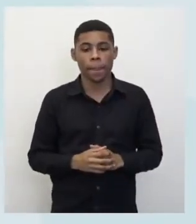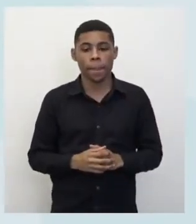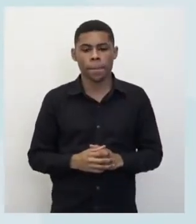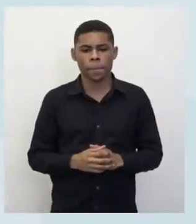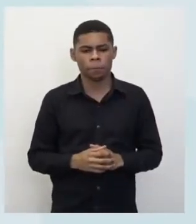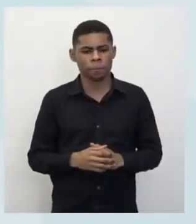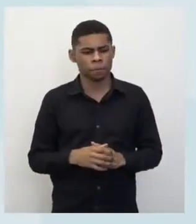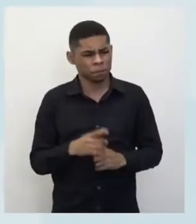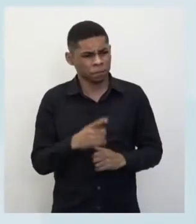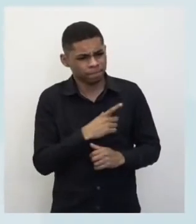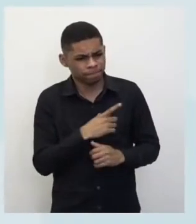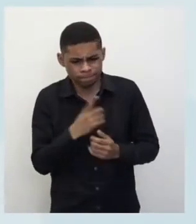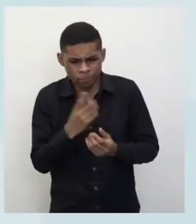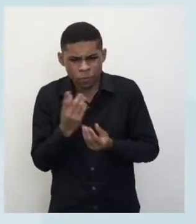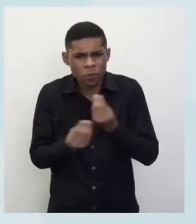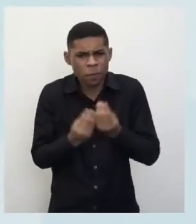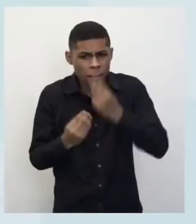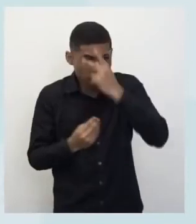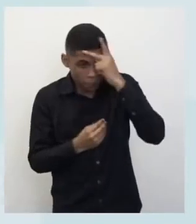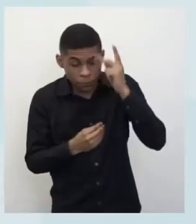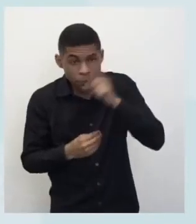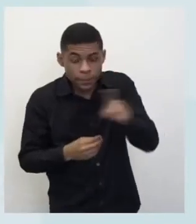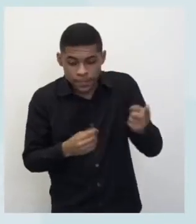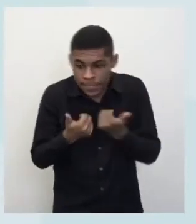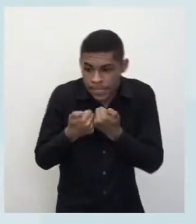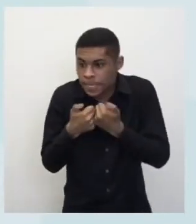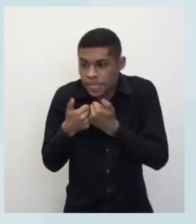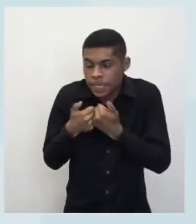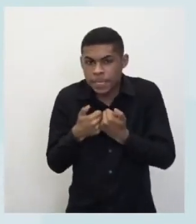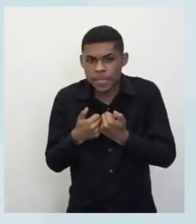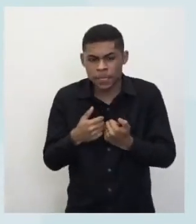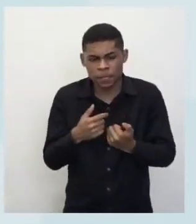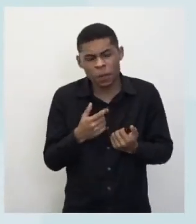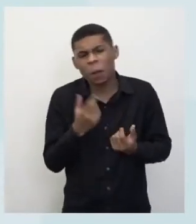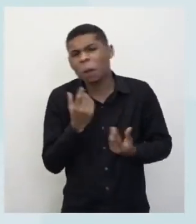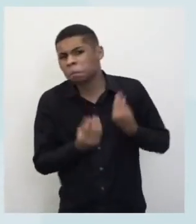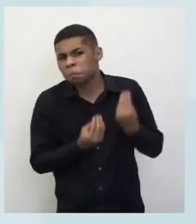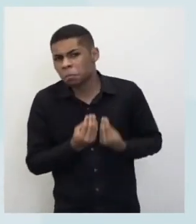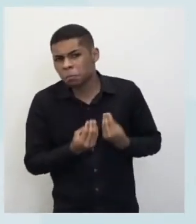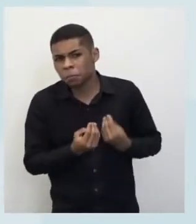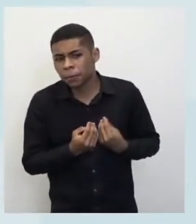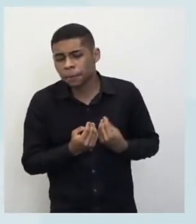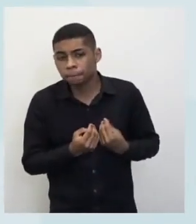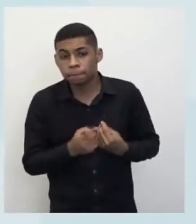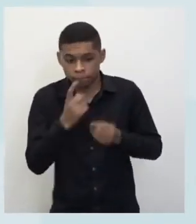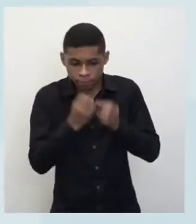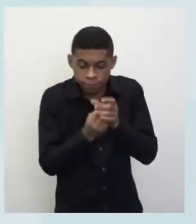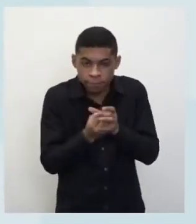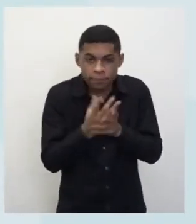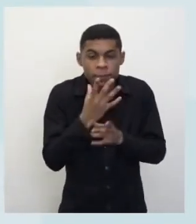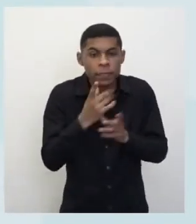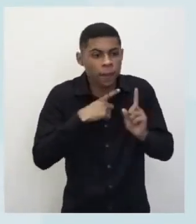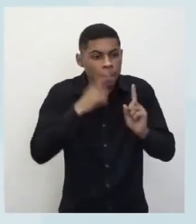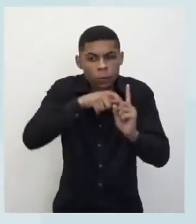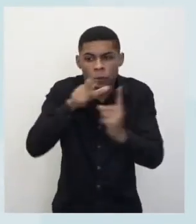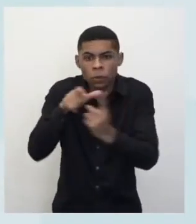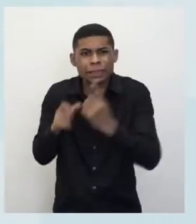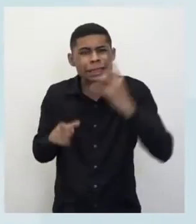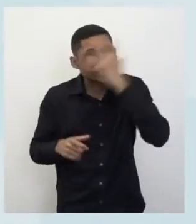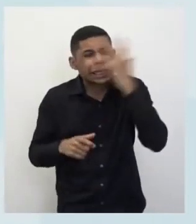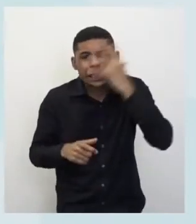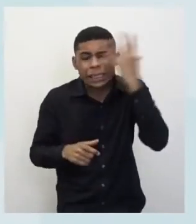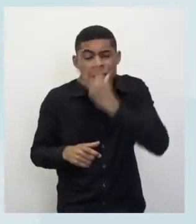Existe um truque para fazer as pessoas continuarem jogando por horas? Criar um game lindo, com personagens e